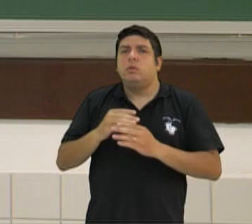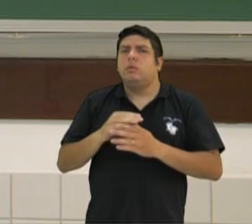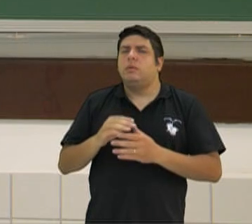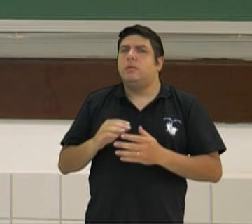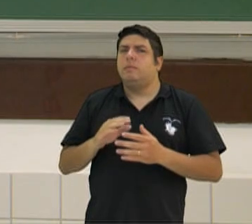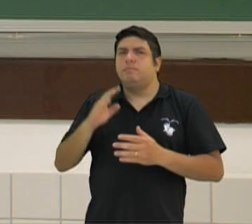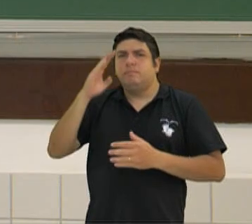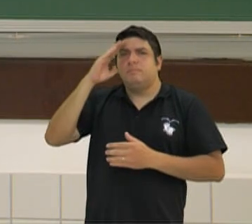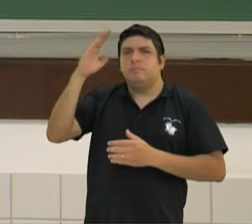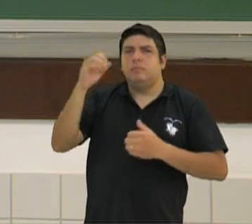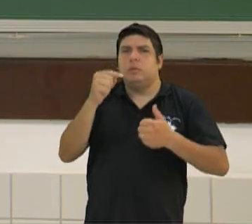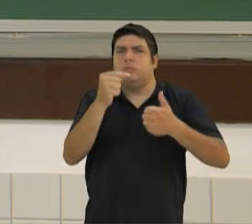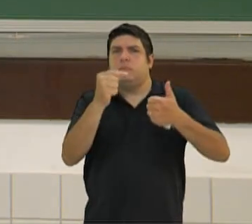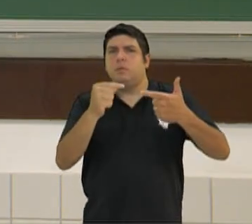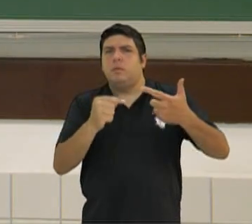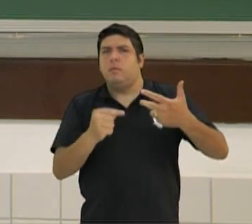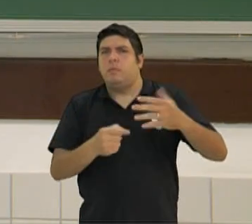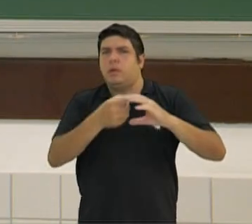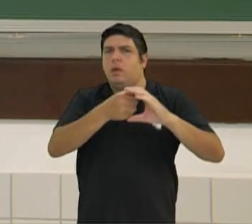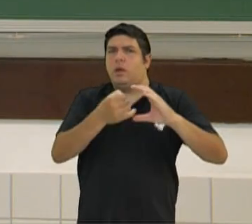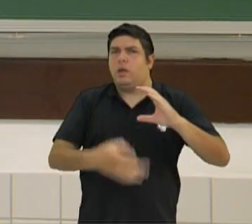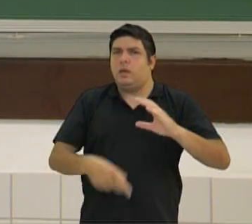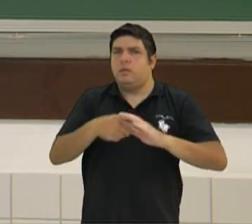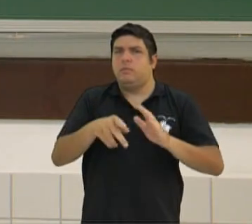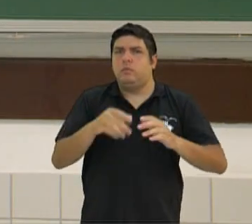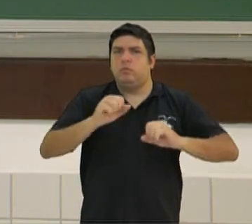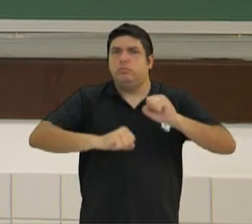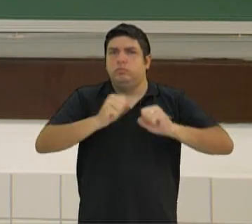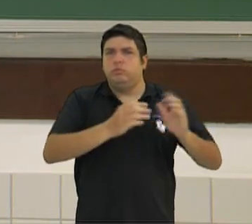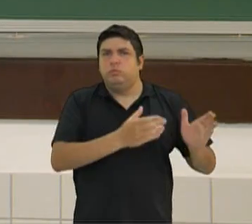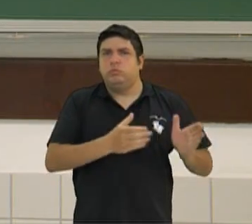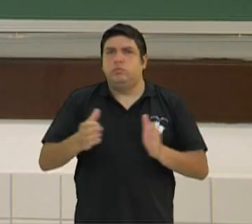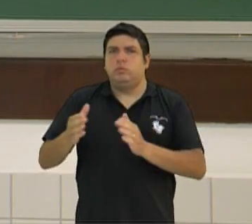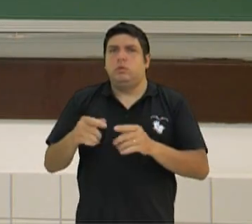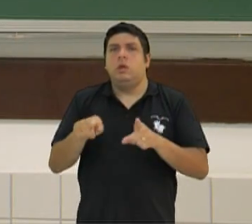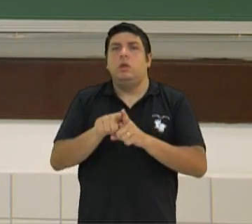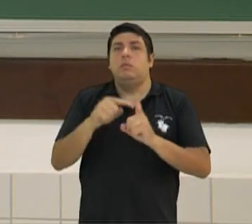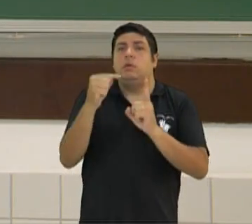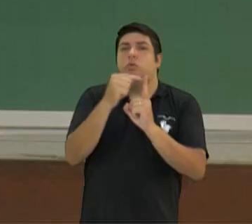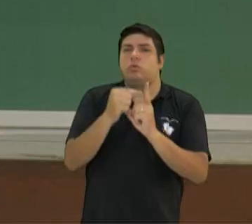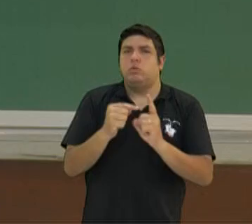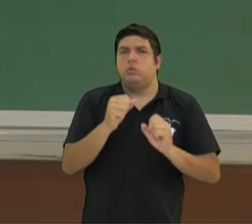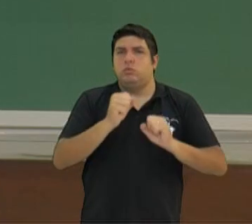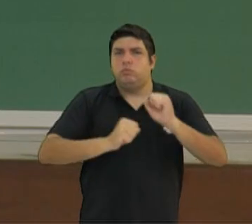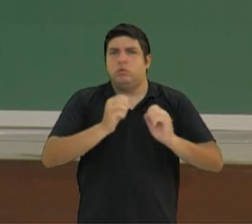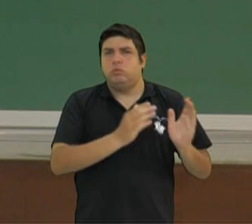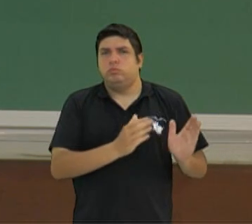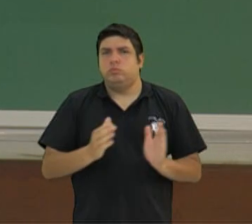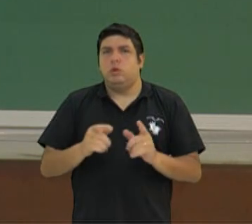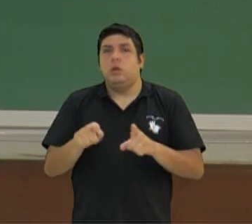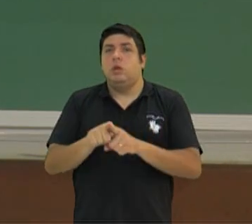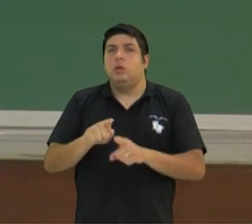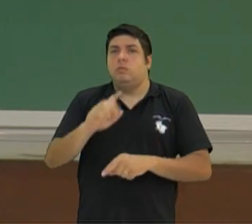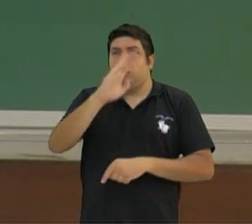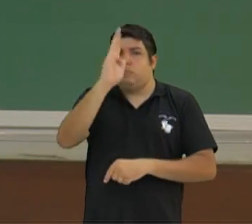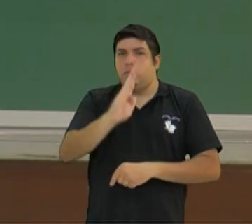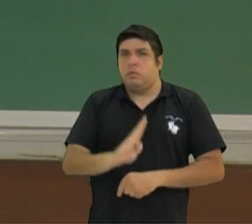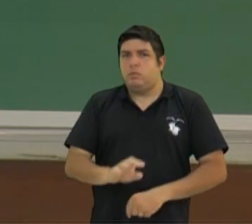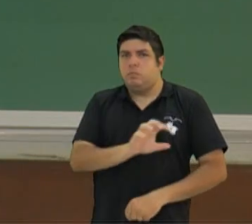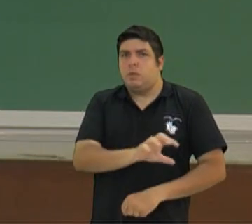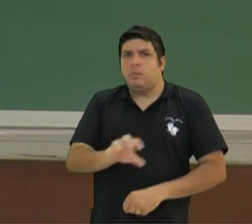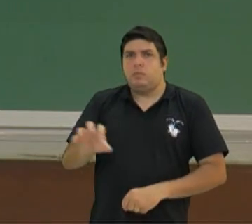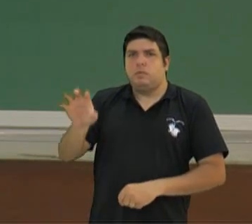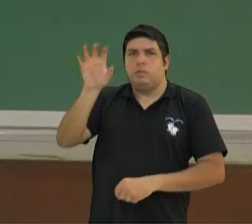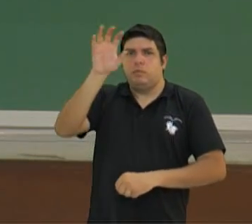de industrialização do Brasil, os tipos de indústria e a distribuição da indústria no espaço brasileiro, algumas